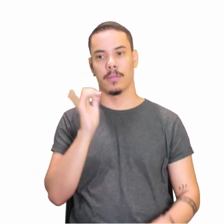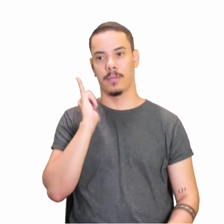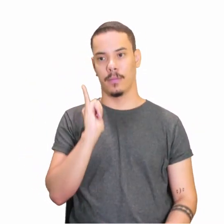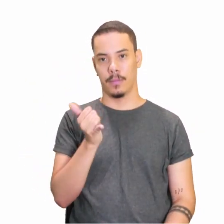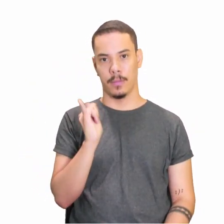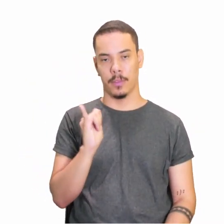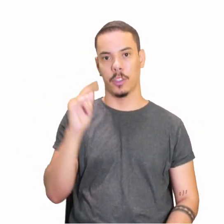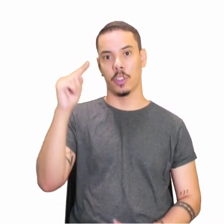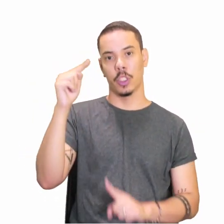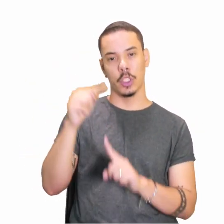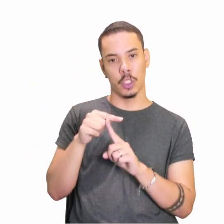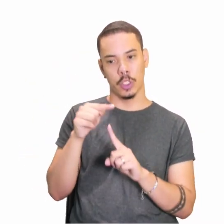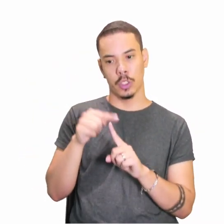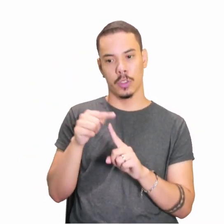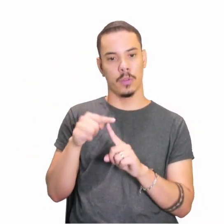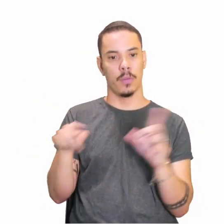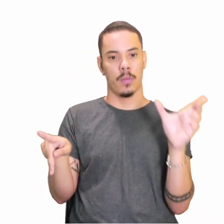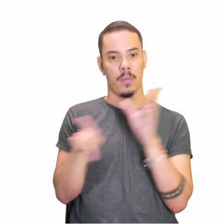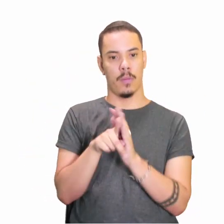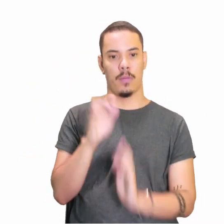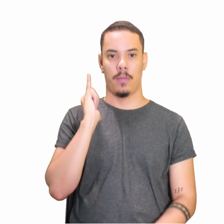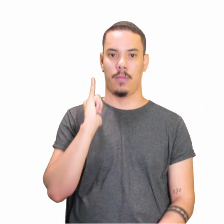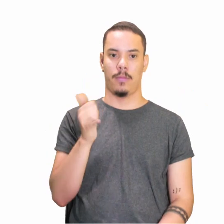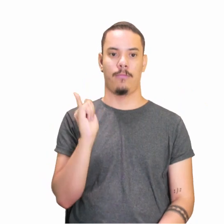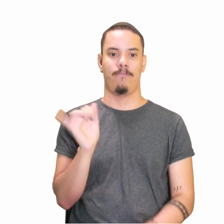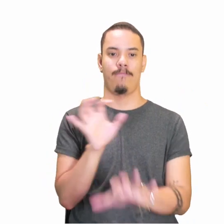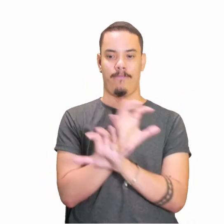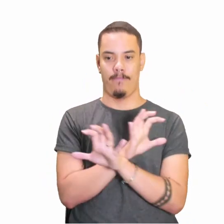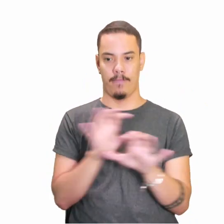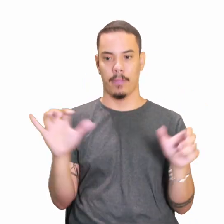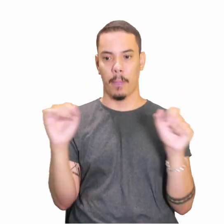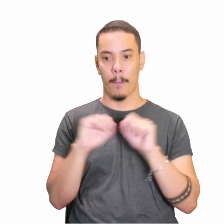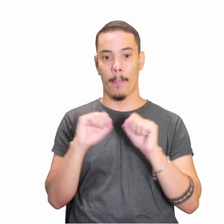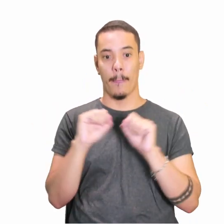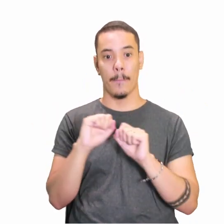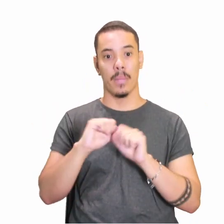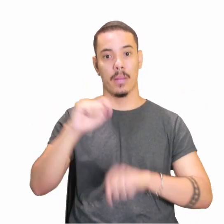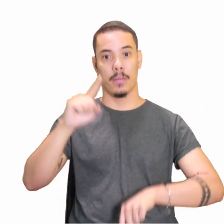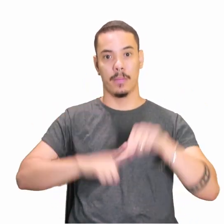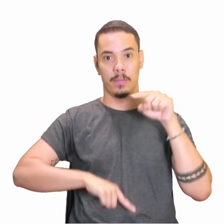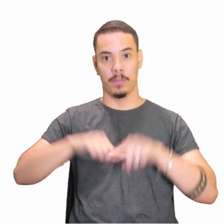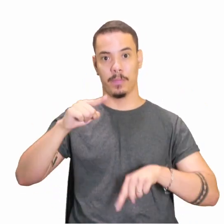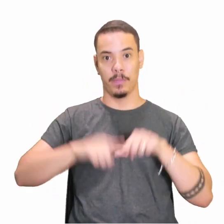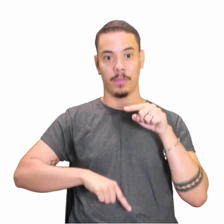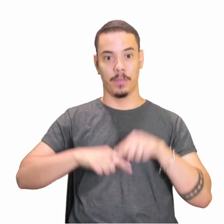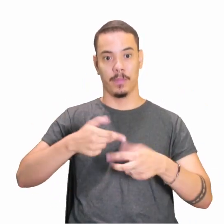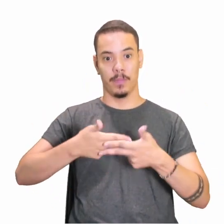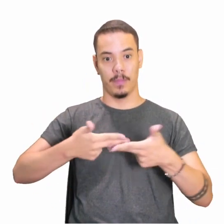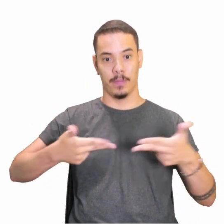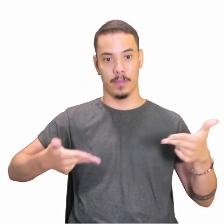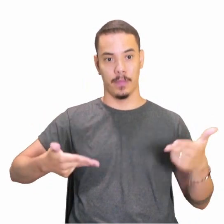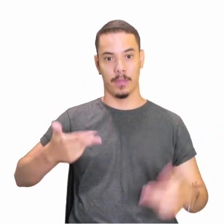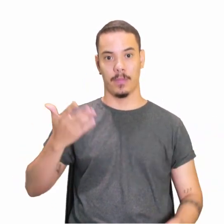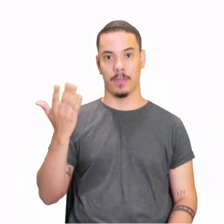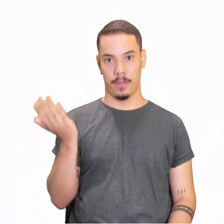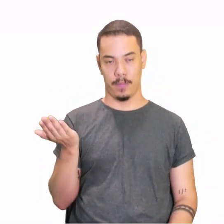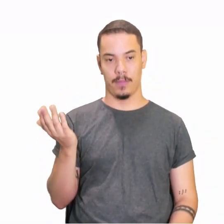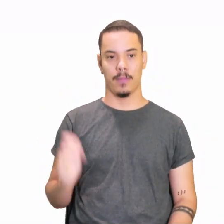o tipo de texto narrativo, ele é construído com esses elementos, tá?